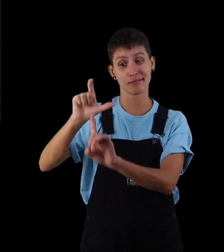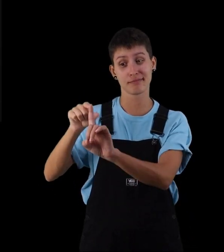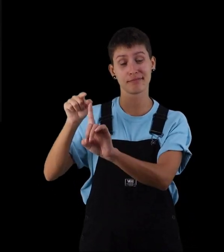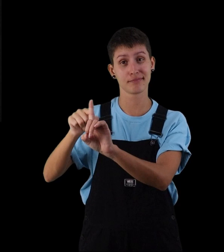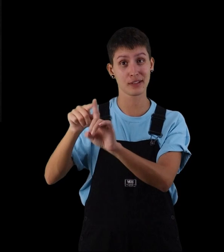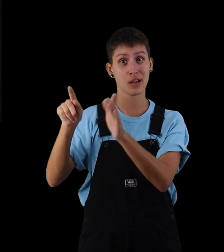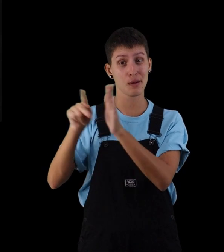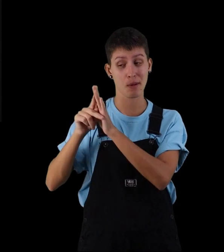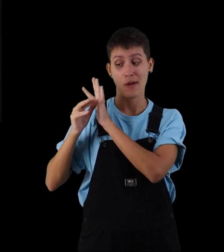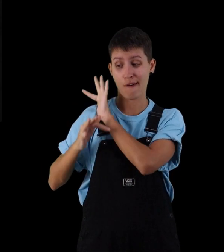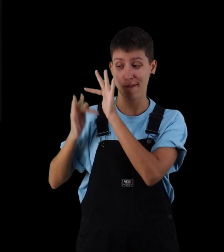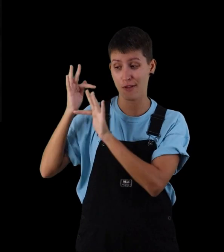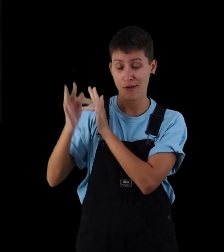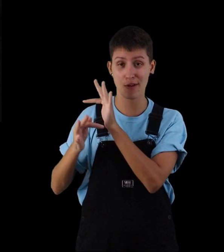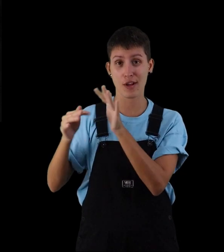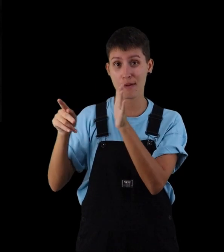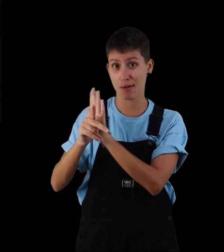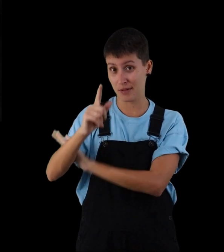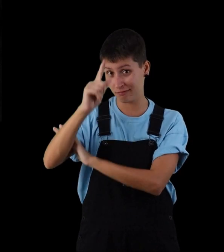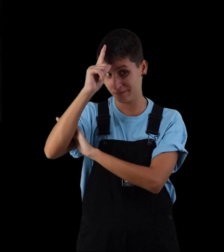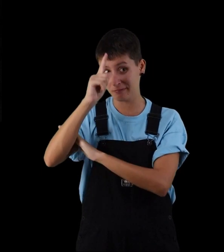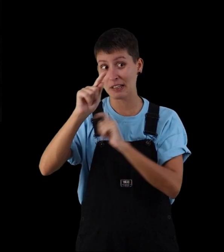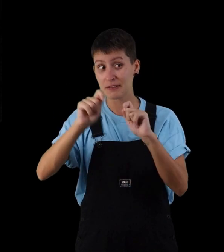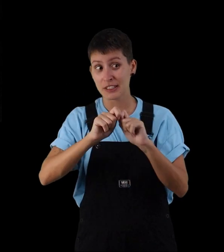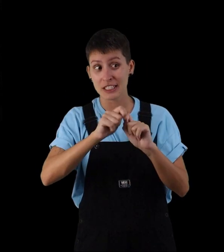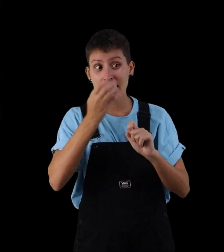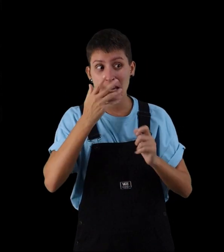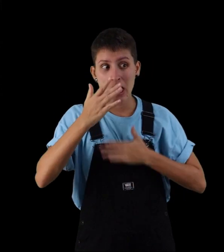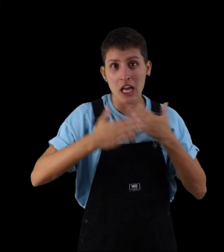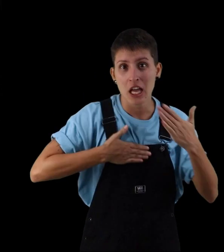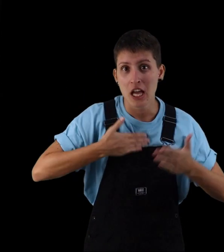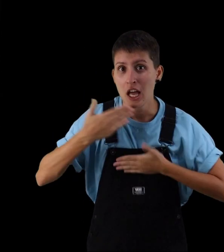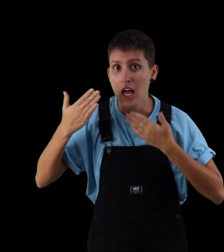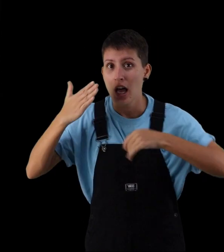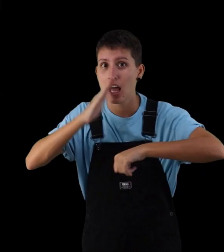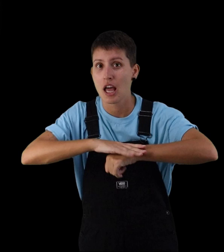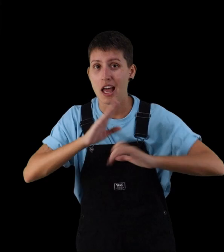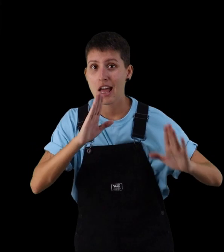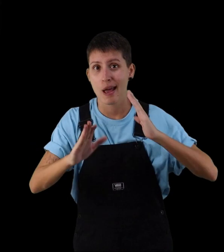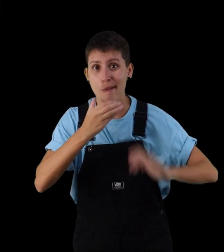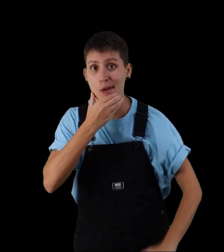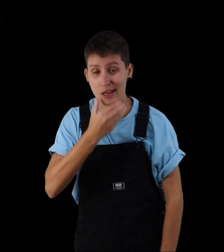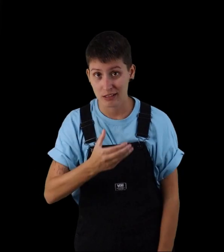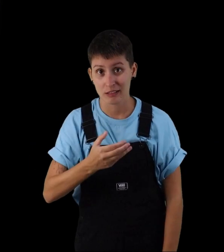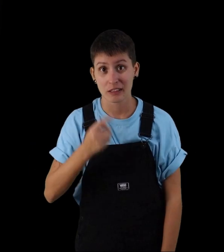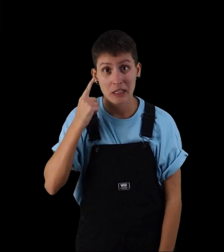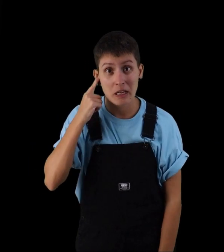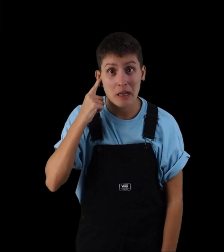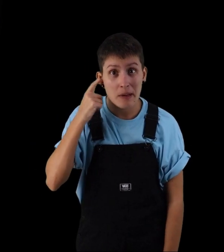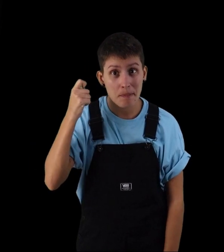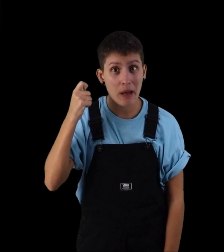Piscinique. A figura folclórica de tradição alemã assustava crianças pelas ruas na época do